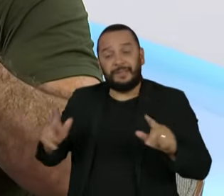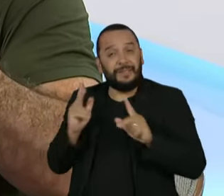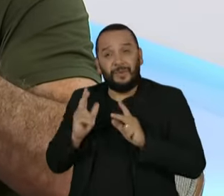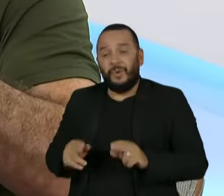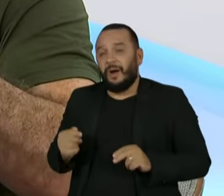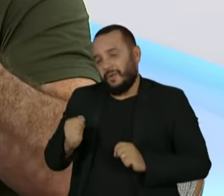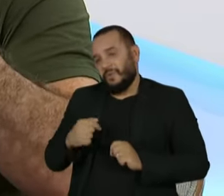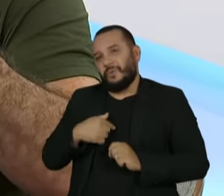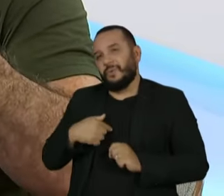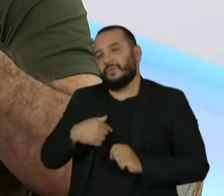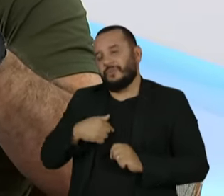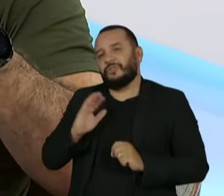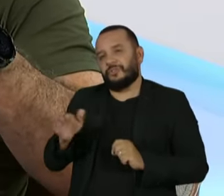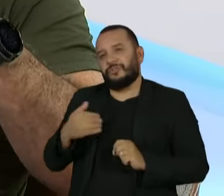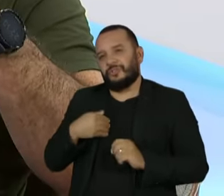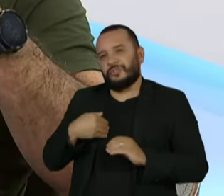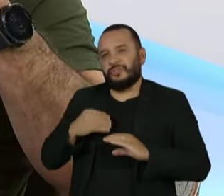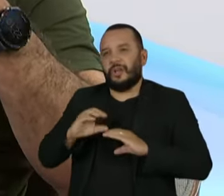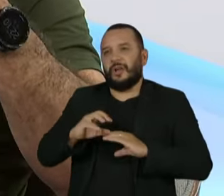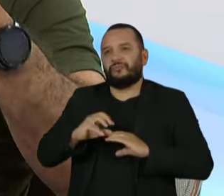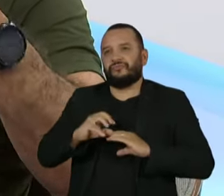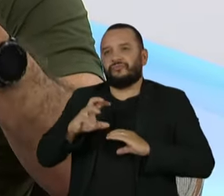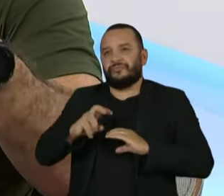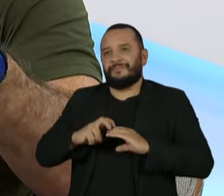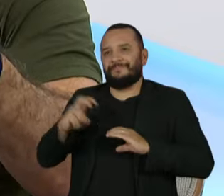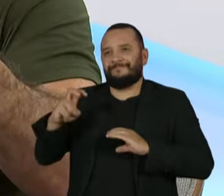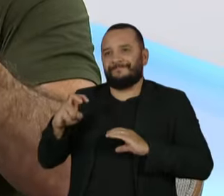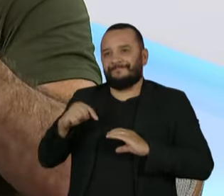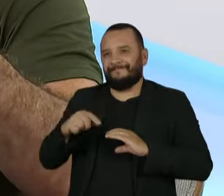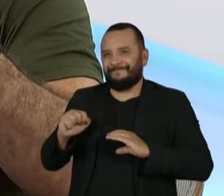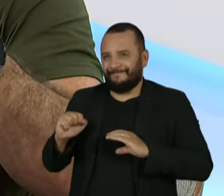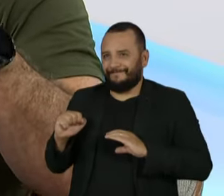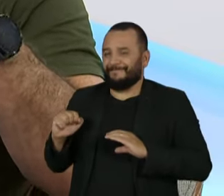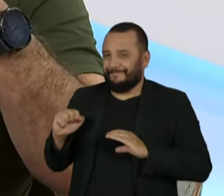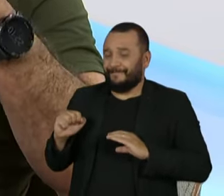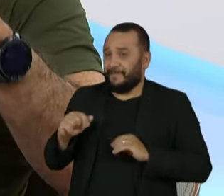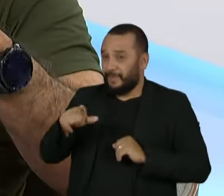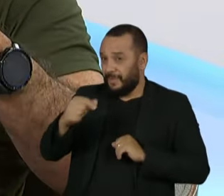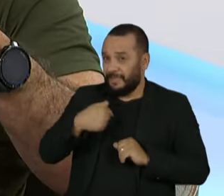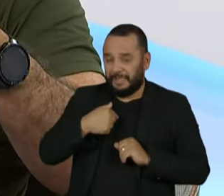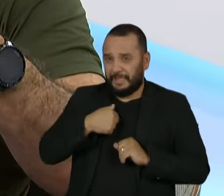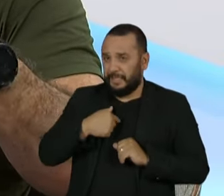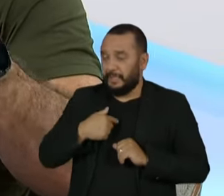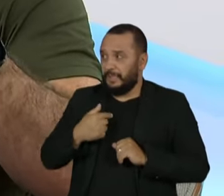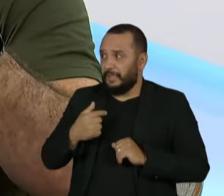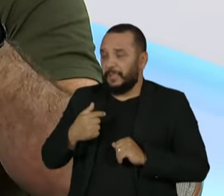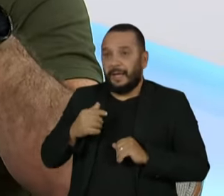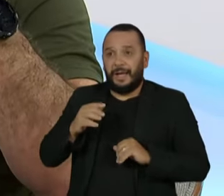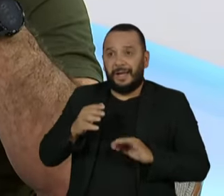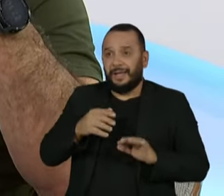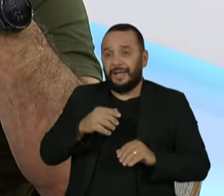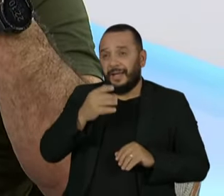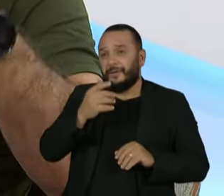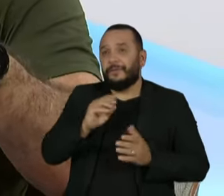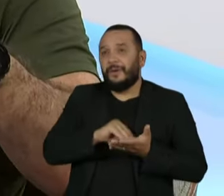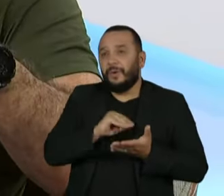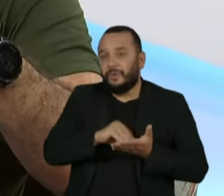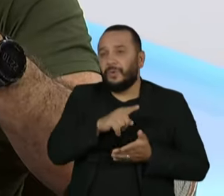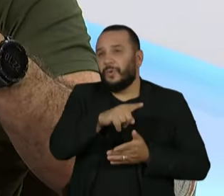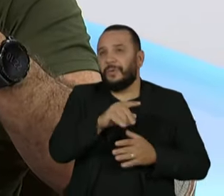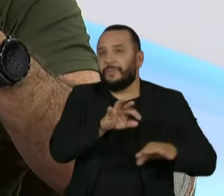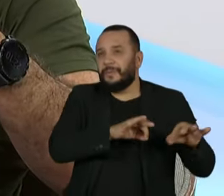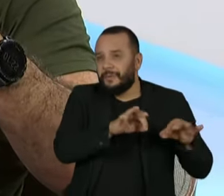você não preparou porque ninguém estava experimentando o sistema educacional e até o sistema de